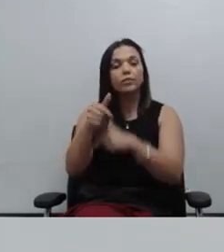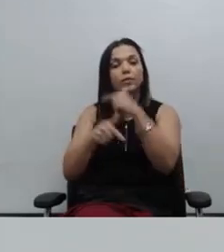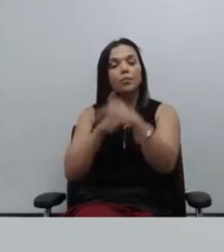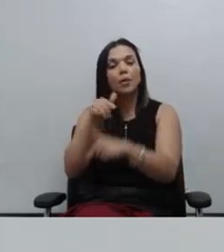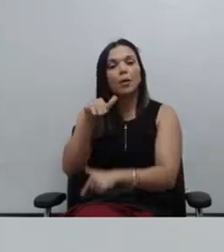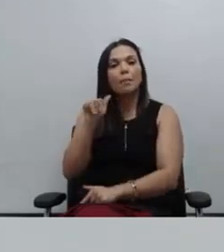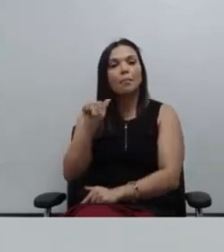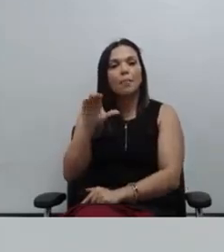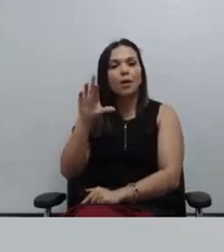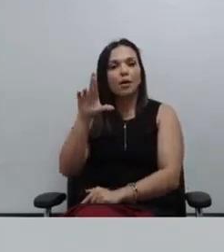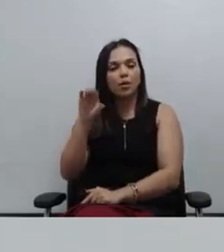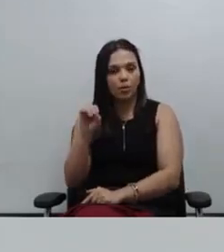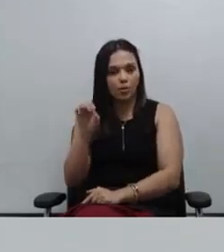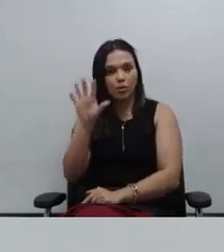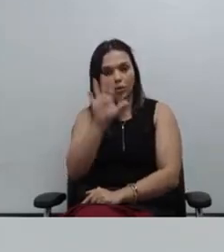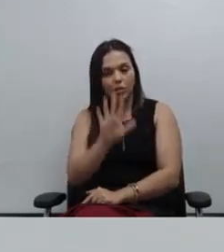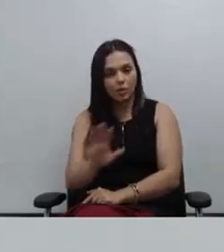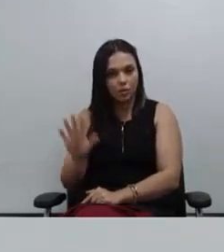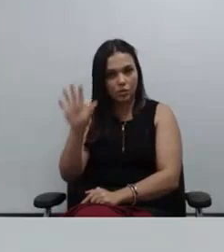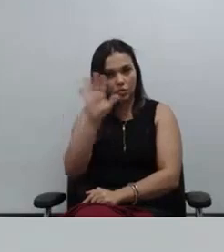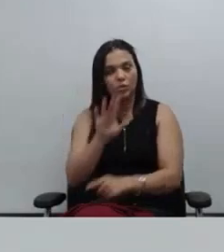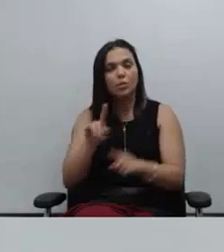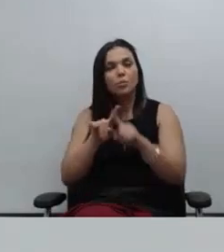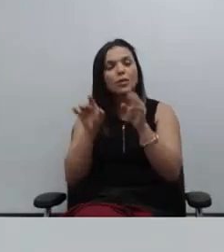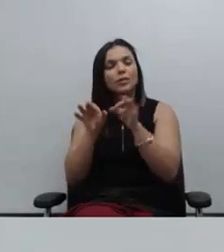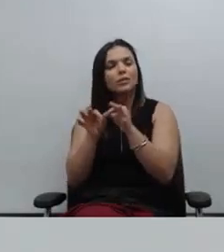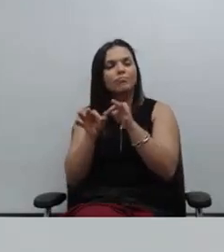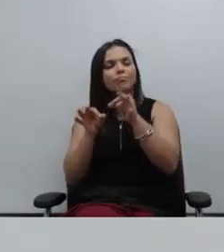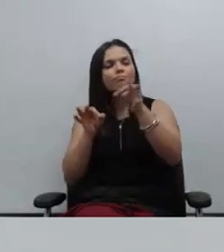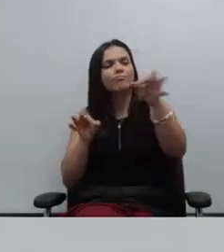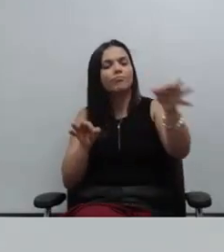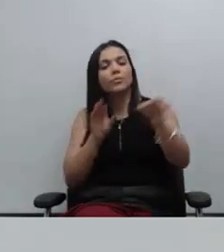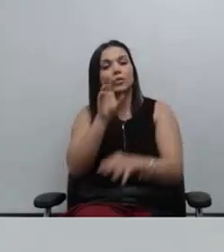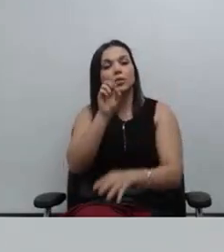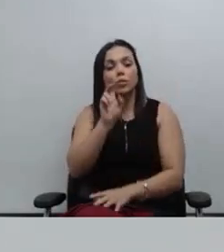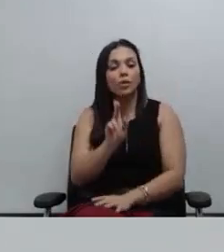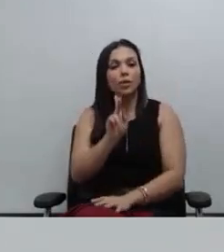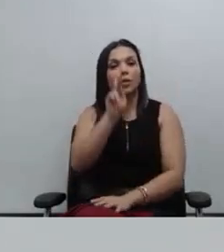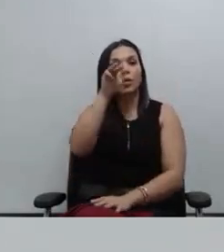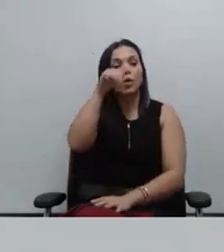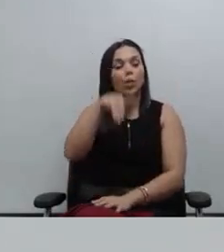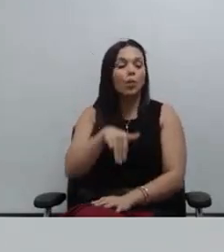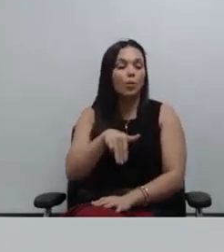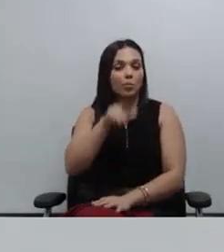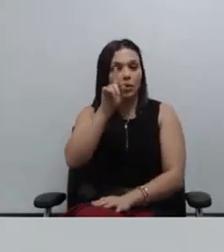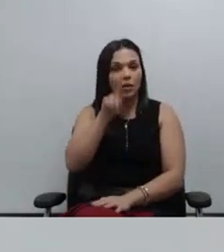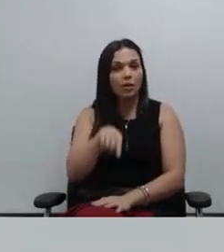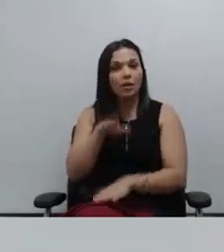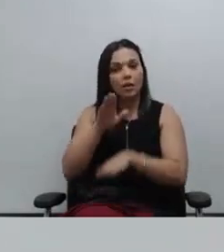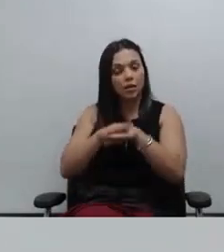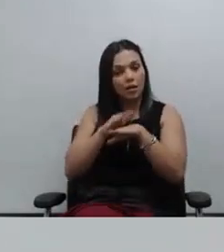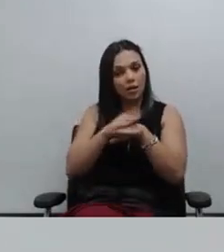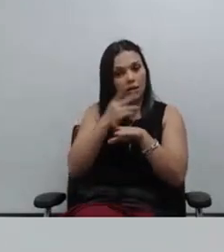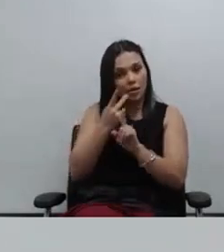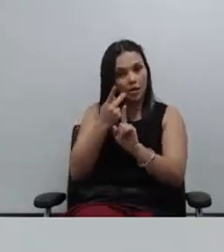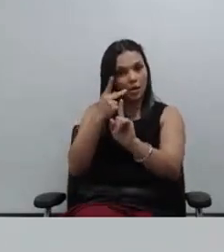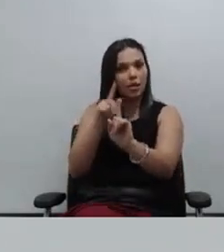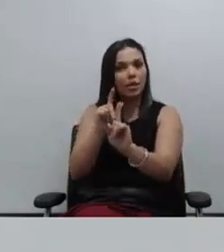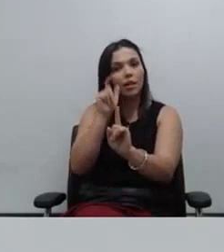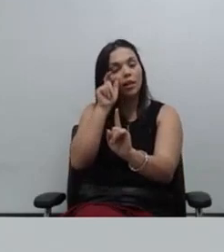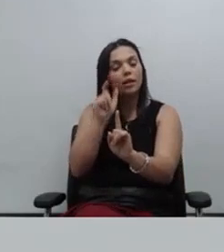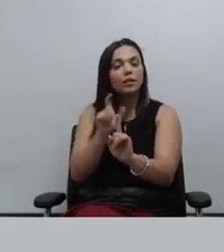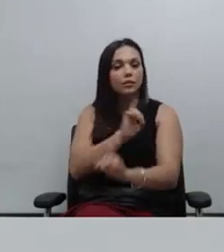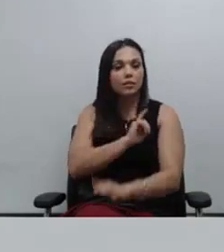em unidade distante de mais de 50 quilômetros da atual sede. Trata-se, 50 quilômetros é da interessada a defensora